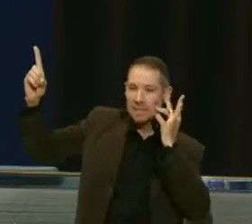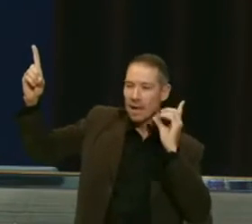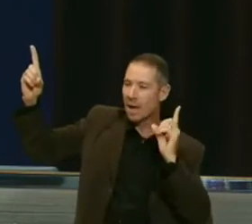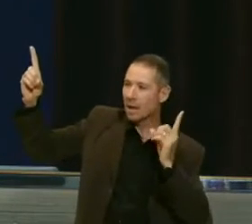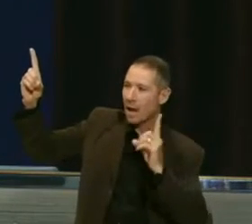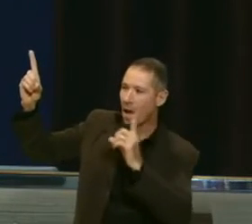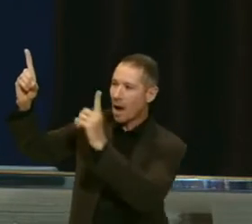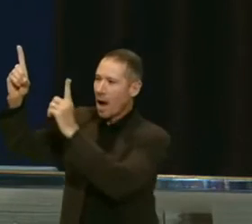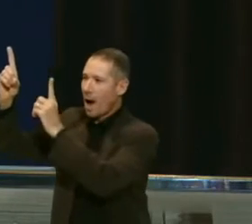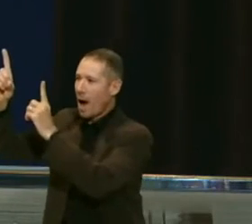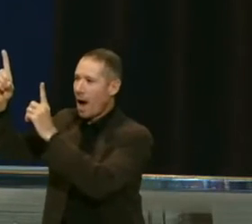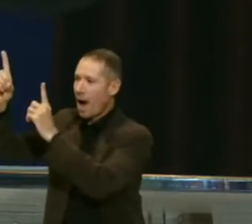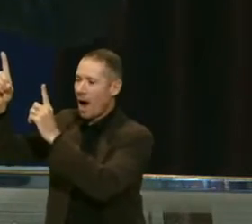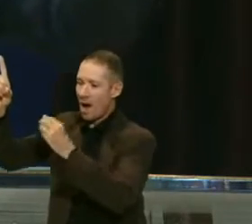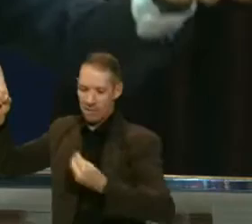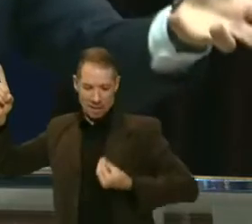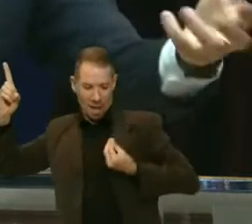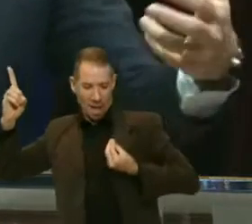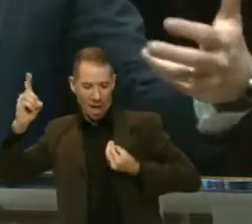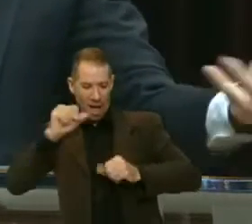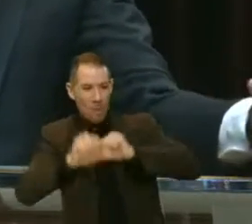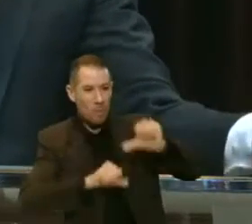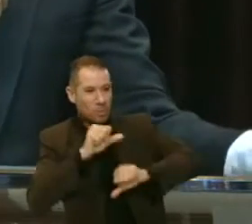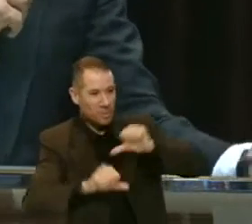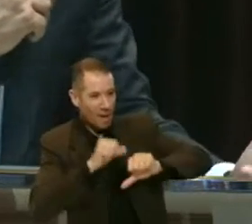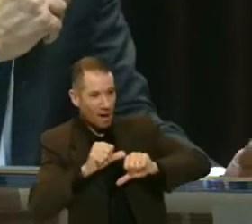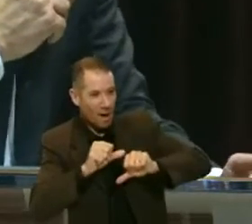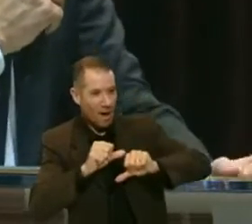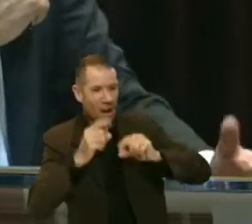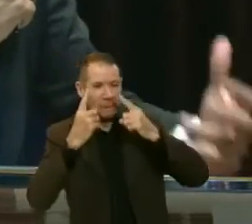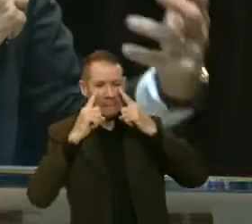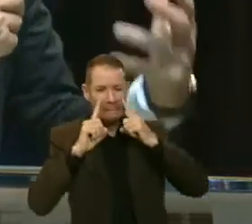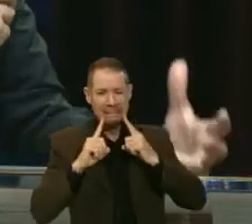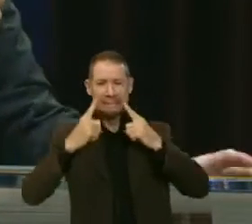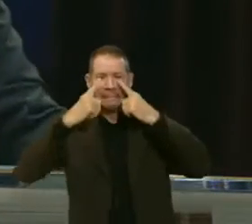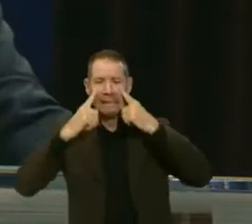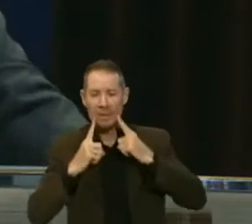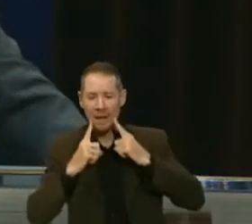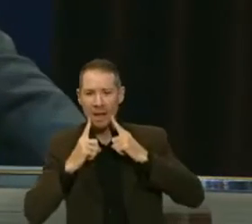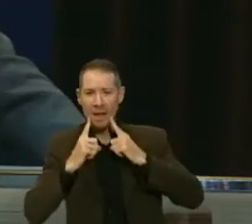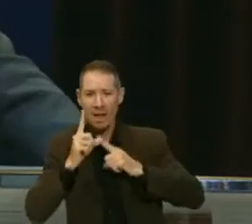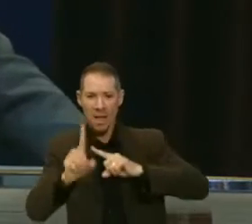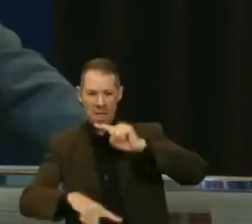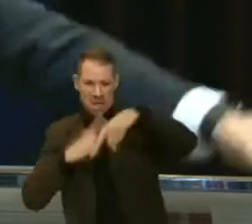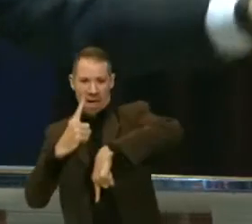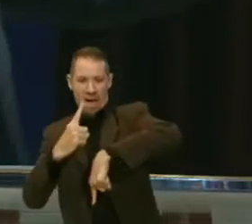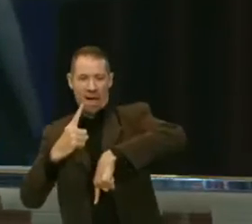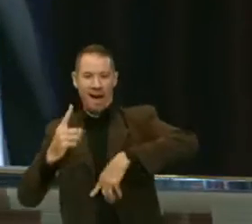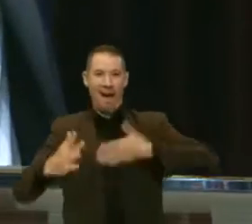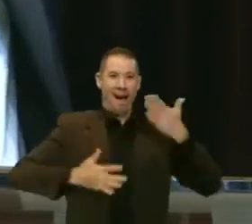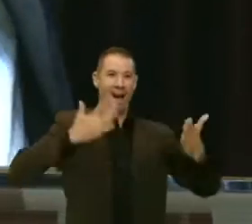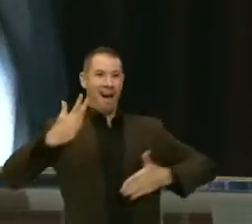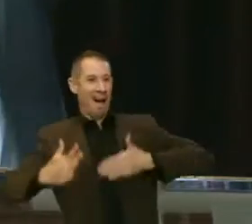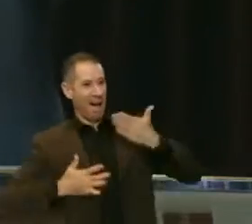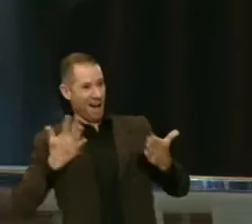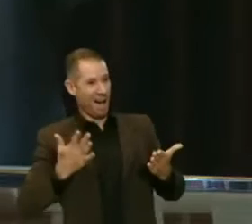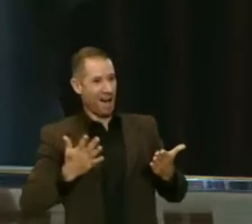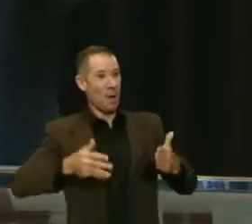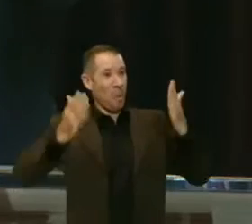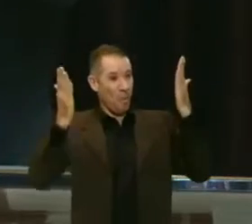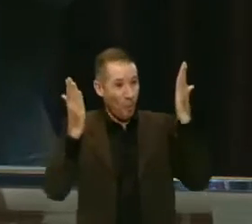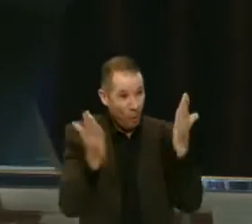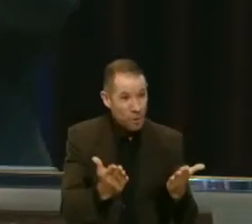outro. Eu entrei com as minhas lágrimas e saí com um sorriso no rosto. Hoje talvez você